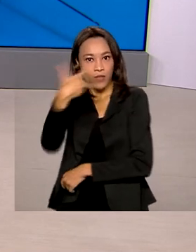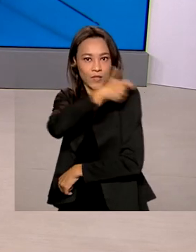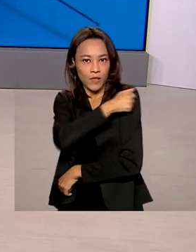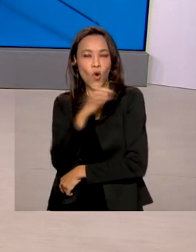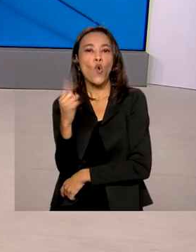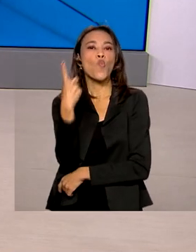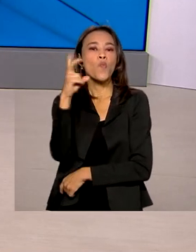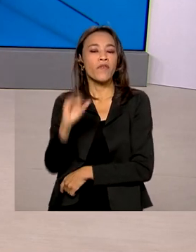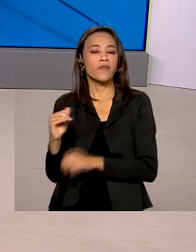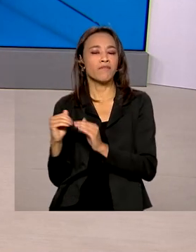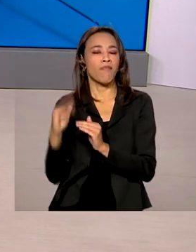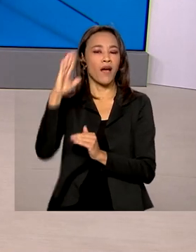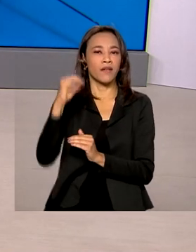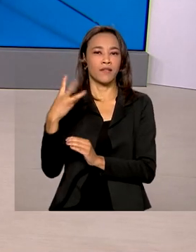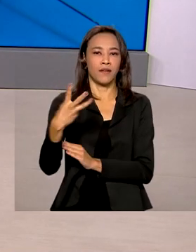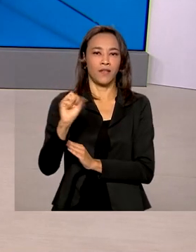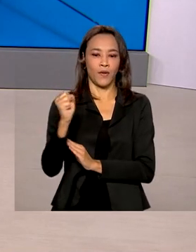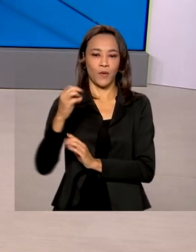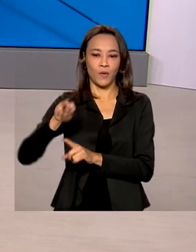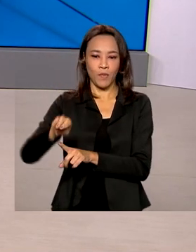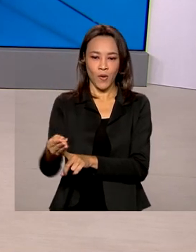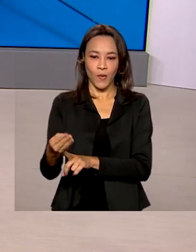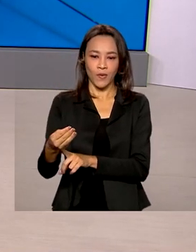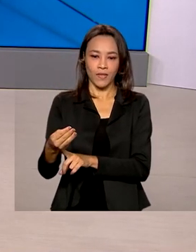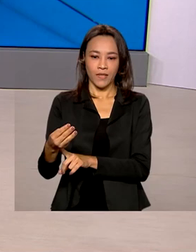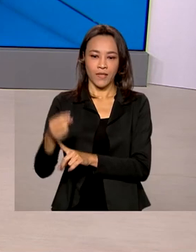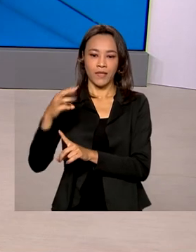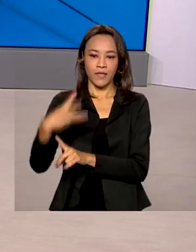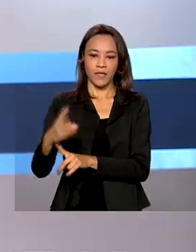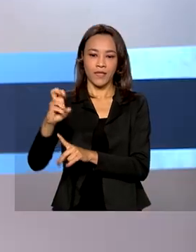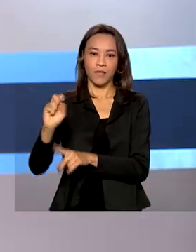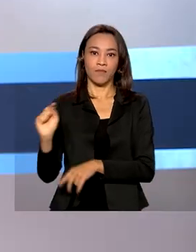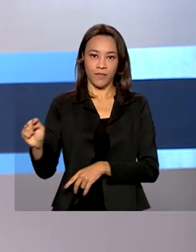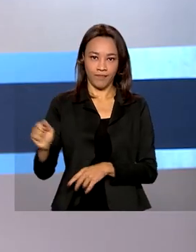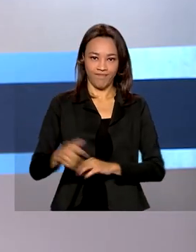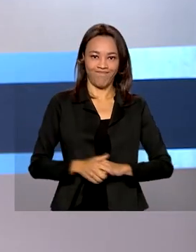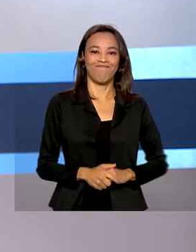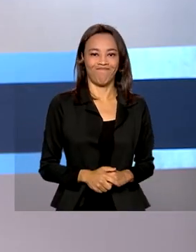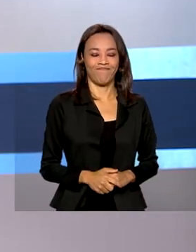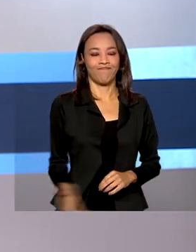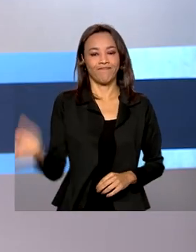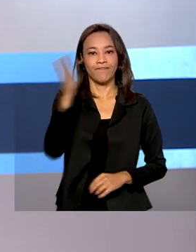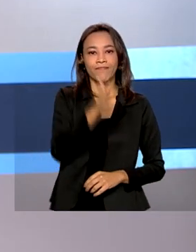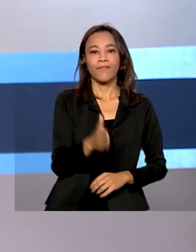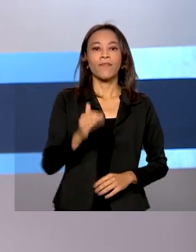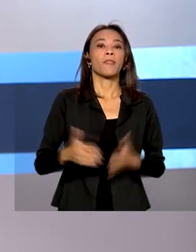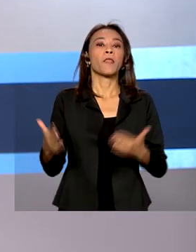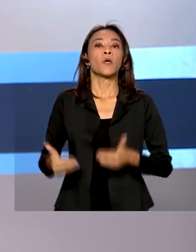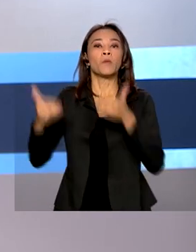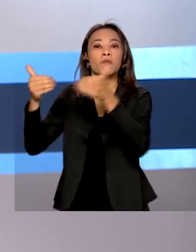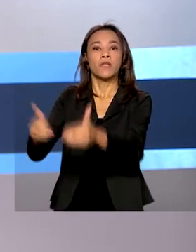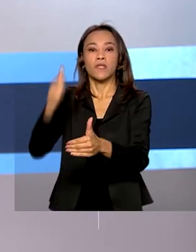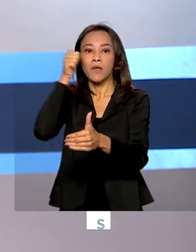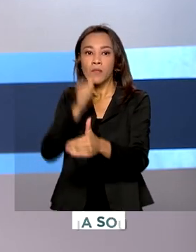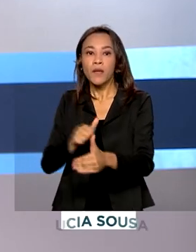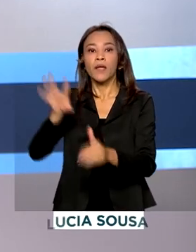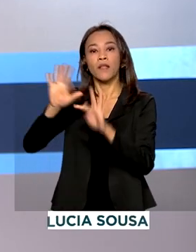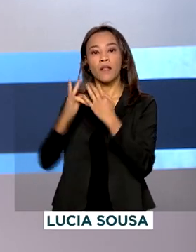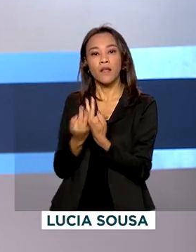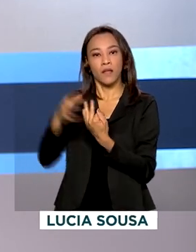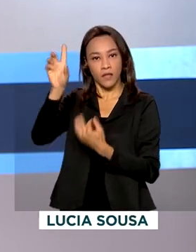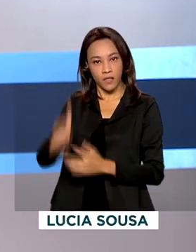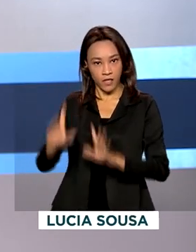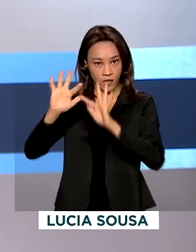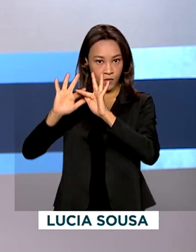dose única ultrapassa e 38 milhões 35 mil e Ministério da mulher da família e dos Direitos Humanos